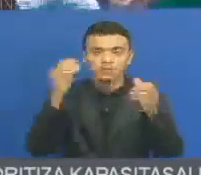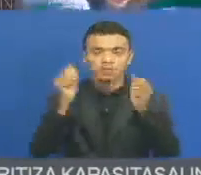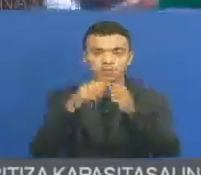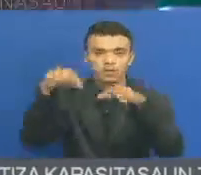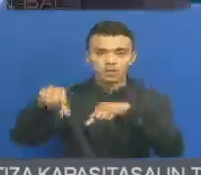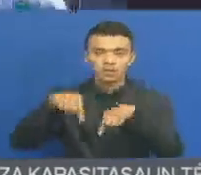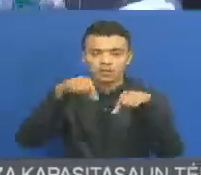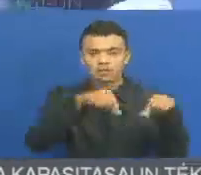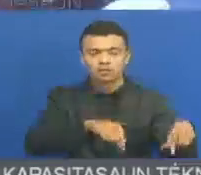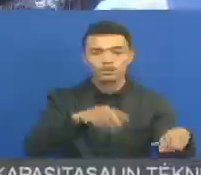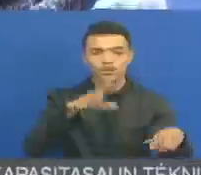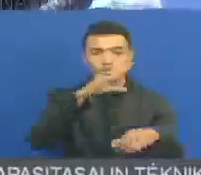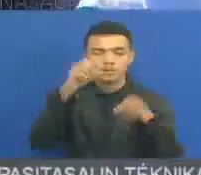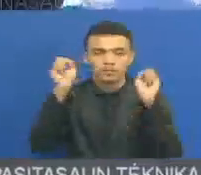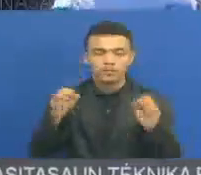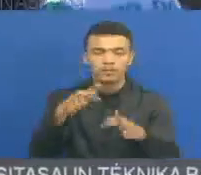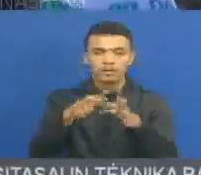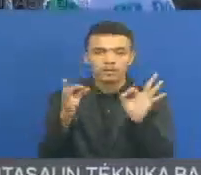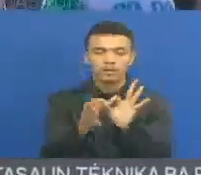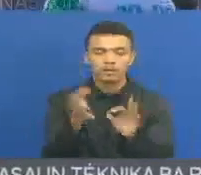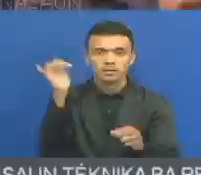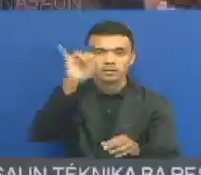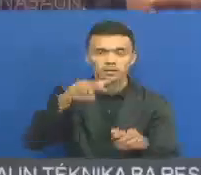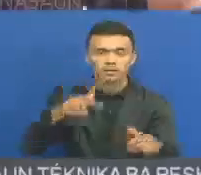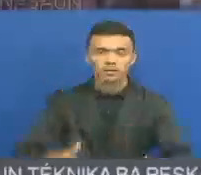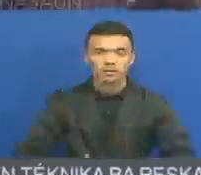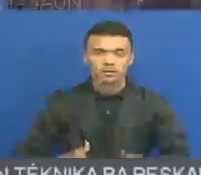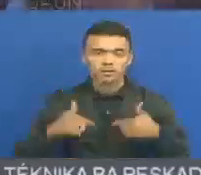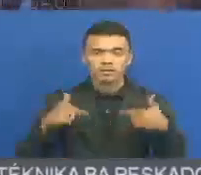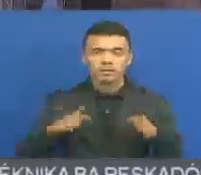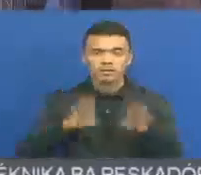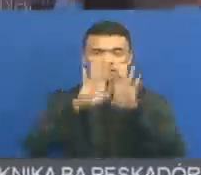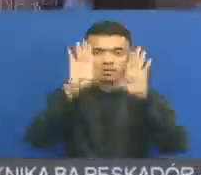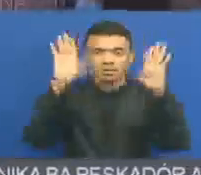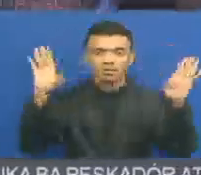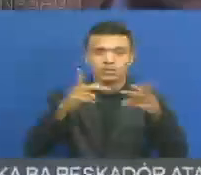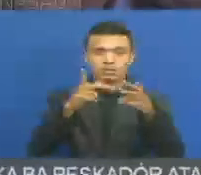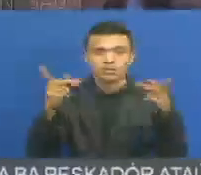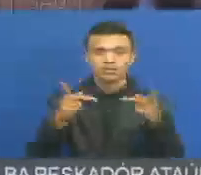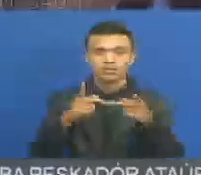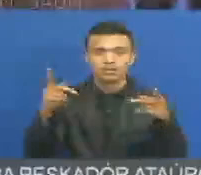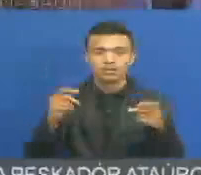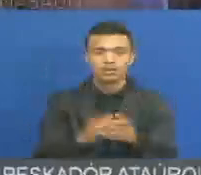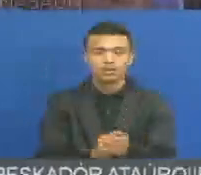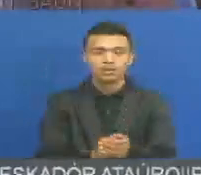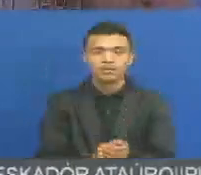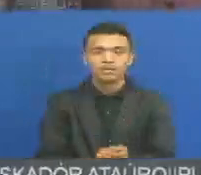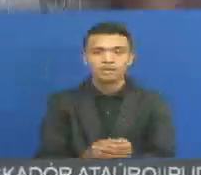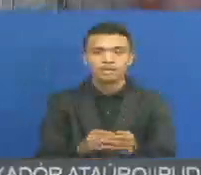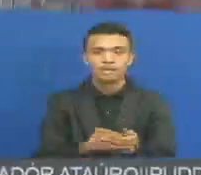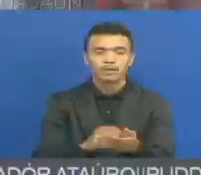deficiência, nune belehadia Sirane Moris. Além de ne, se loque auditoria ba gasto Sira nebe durante